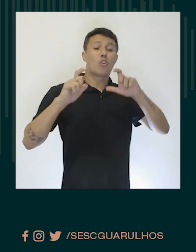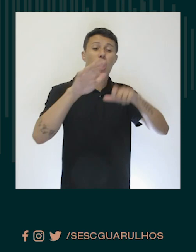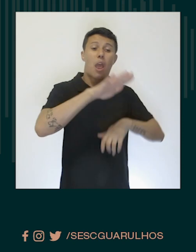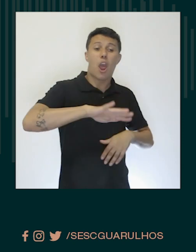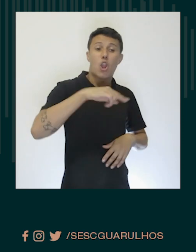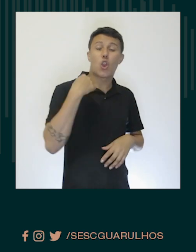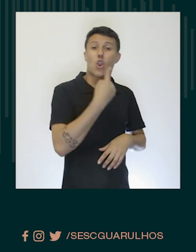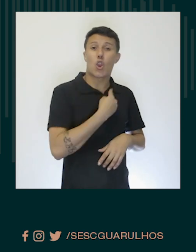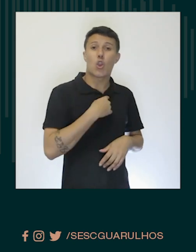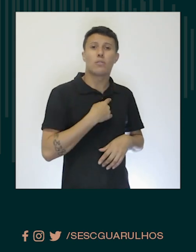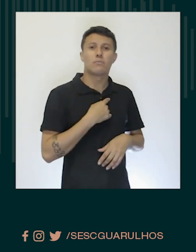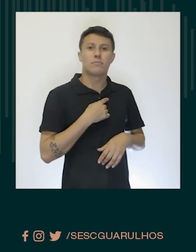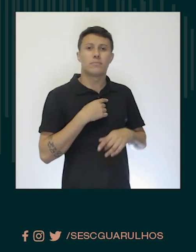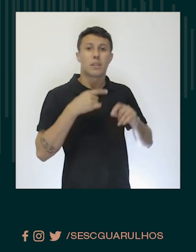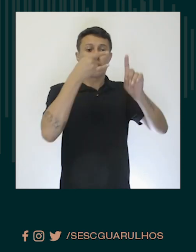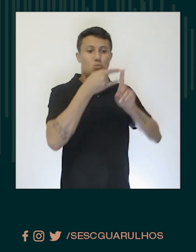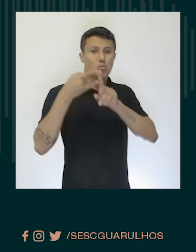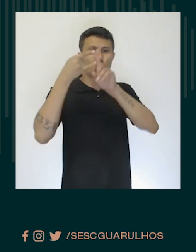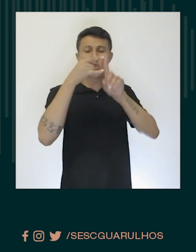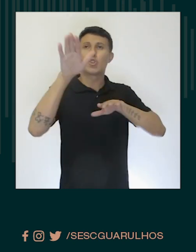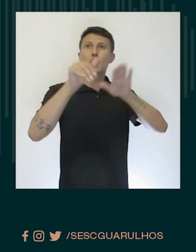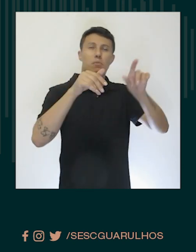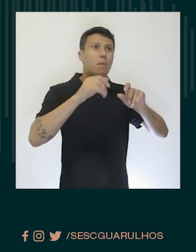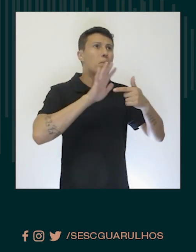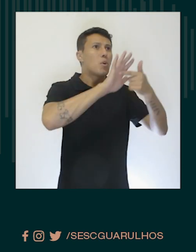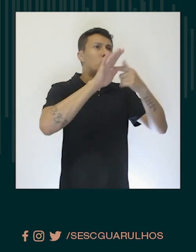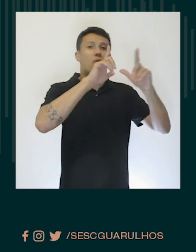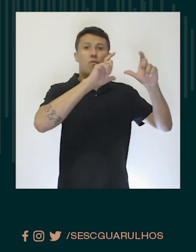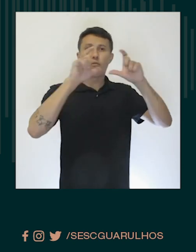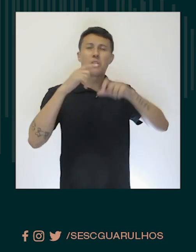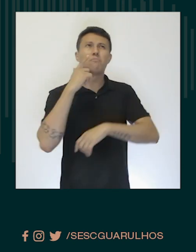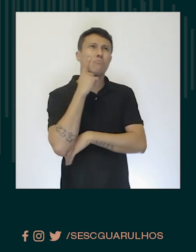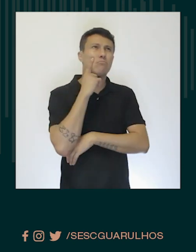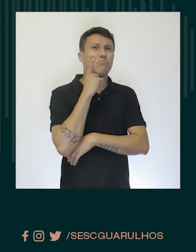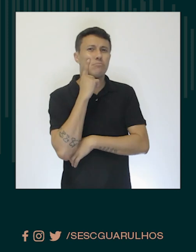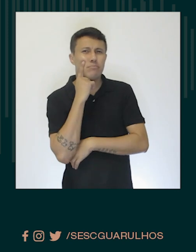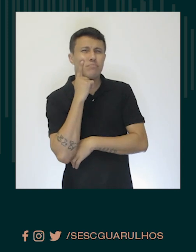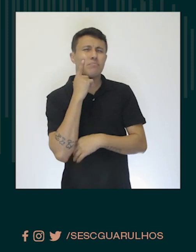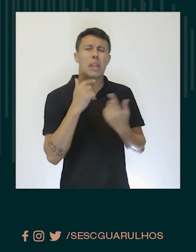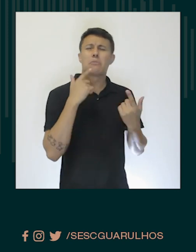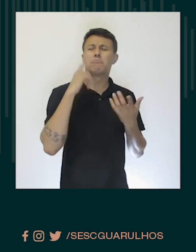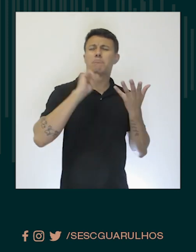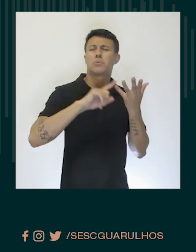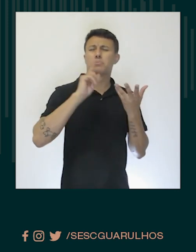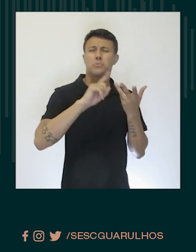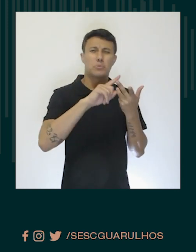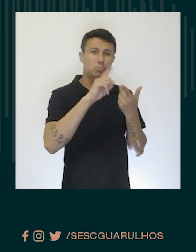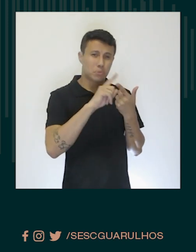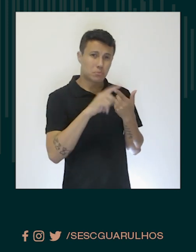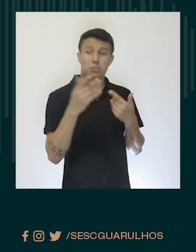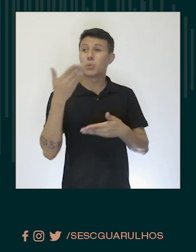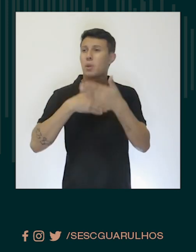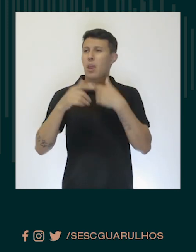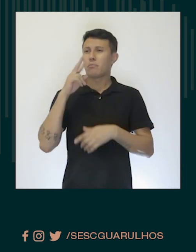dia colar no Zoom e a gente abrir nossa fotografia e eles falarem o que a gente pensa e a gente falar o que a gente pensa da